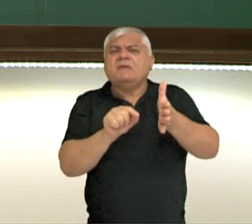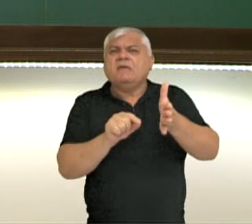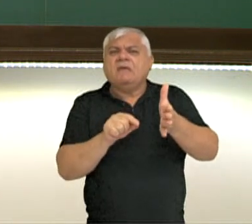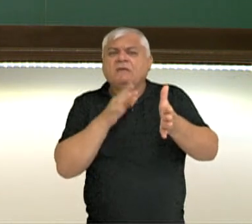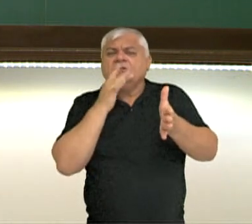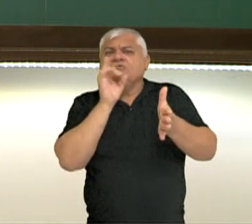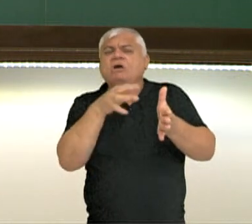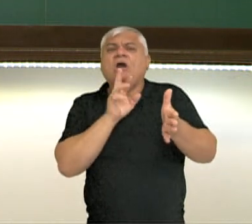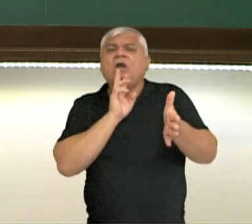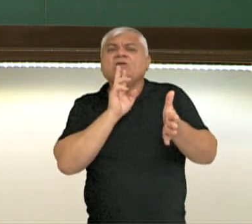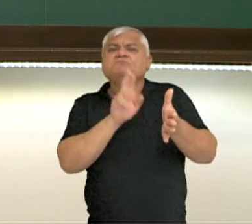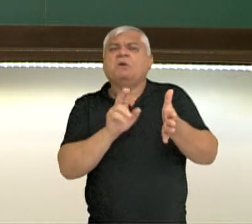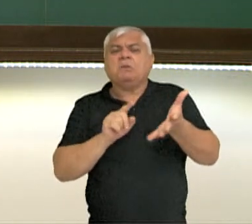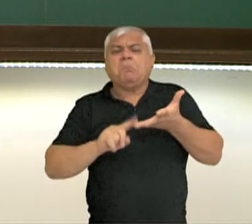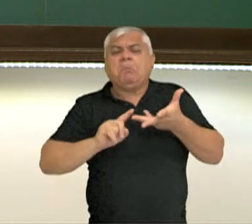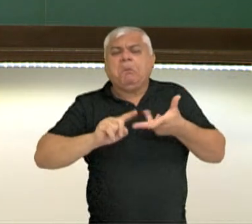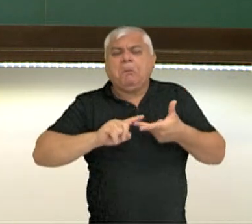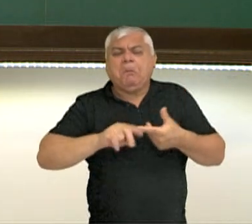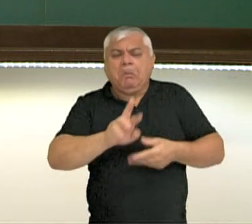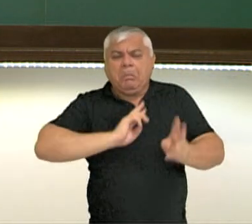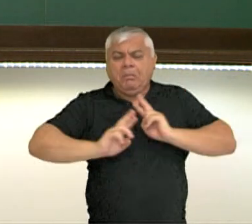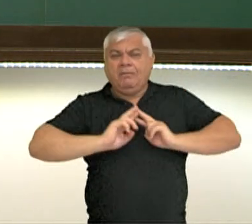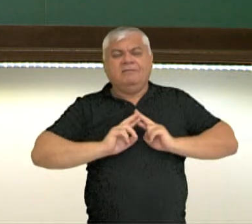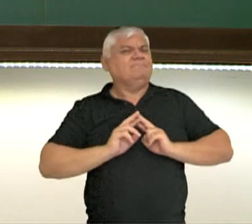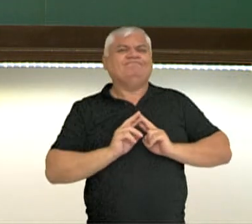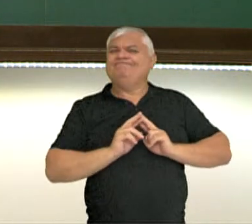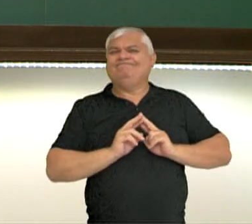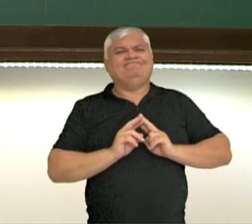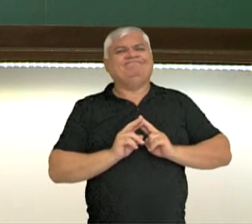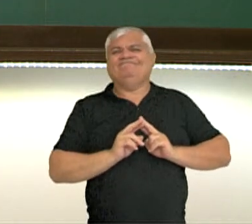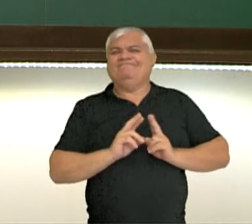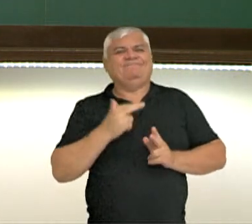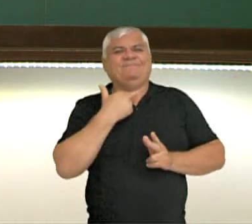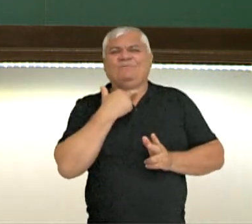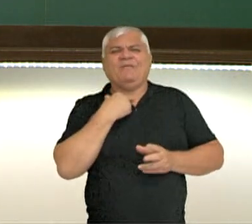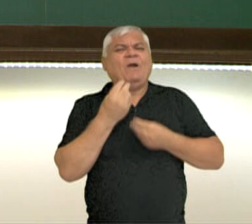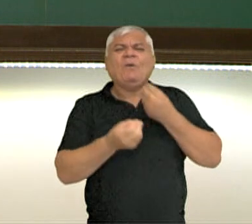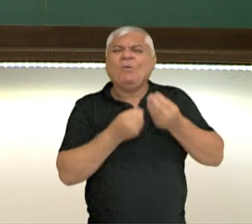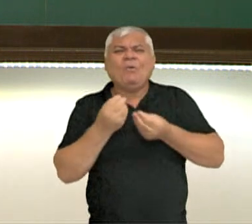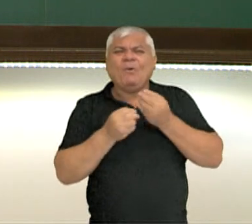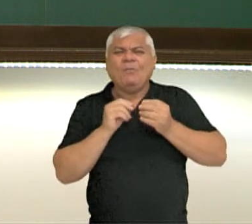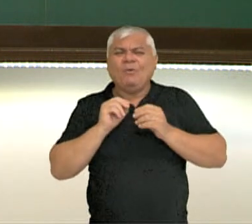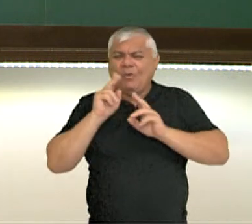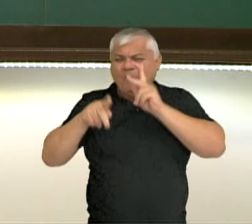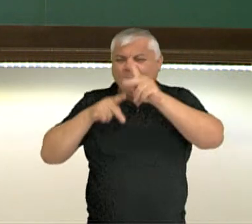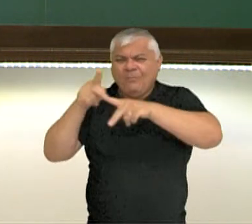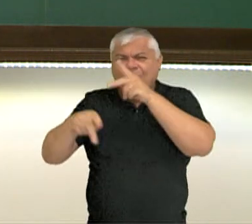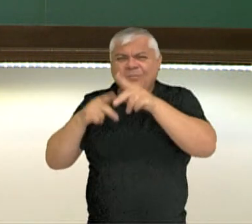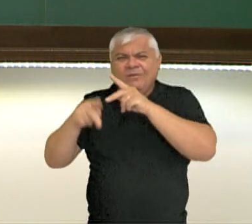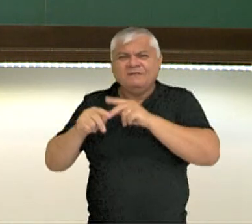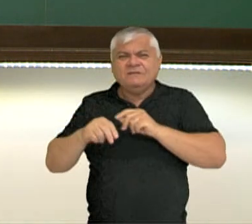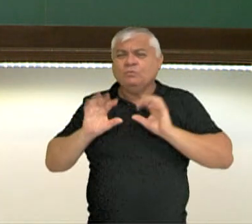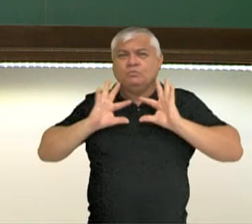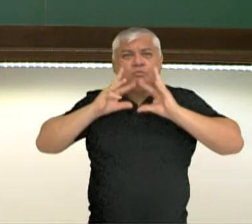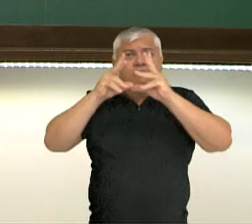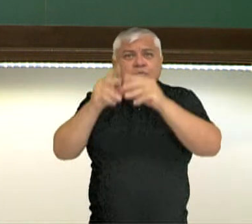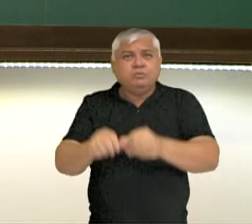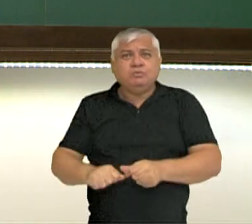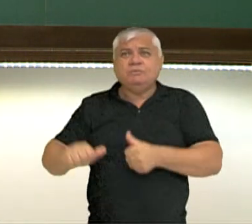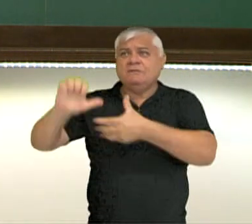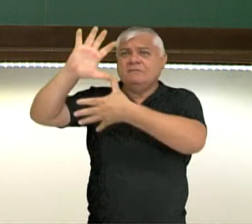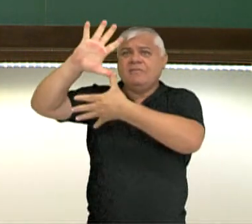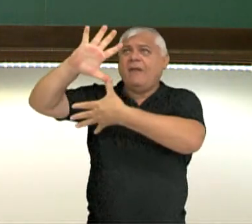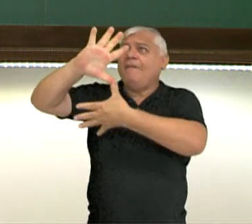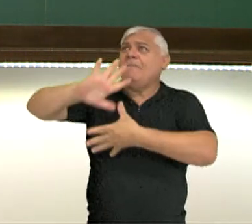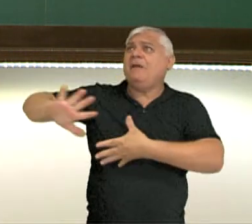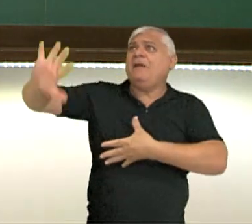não responde a todas as questões como que todos os seres humanos vieram parar na América. Por exemplo, nós